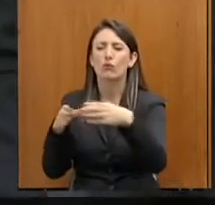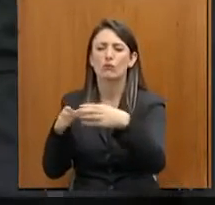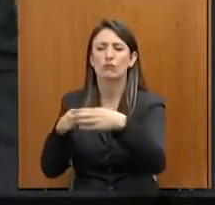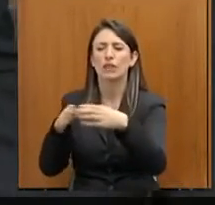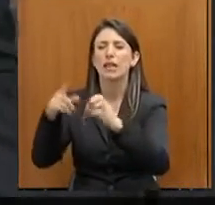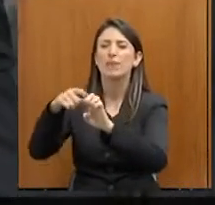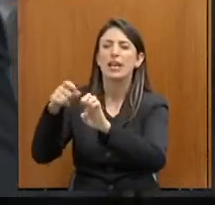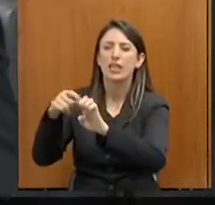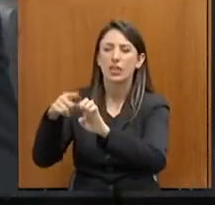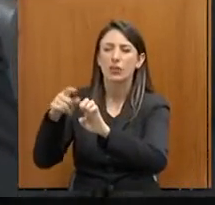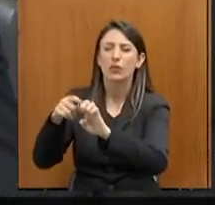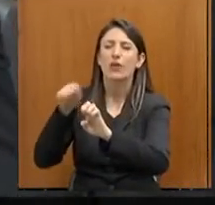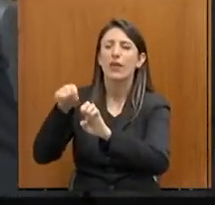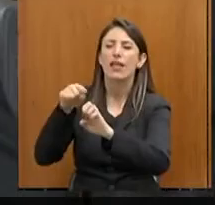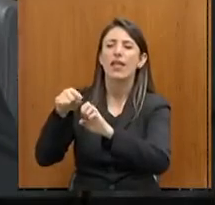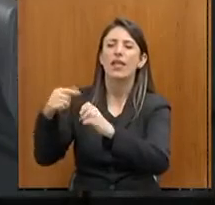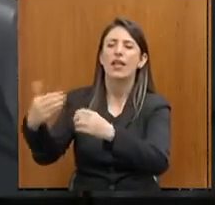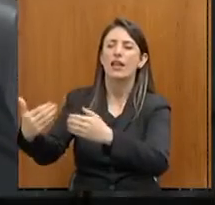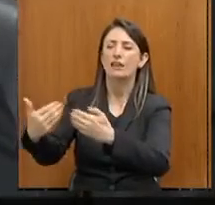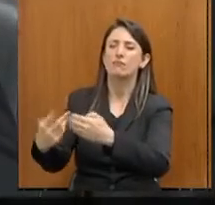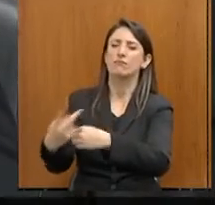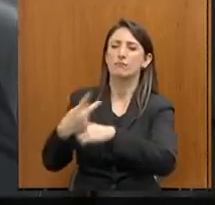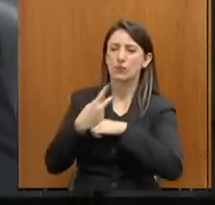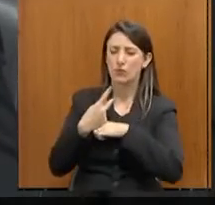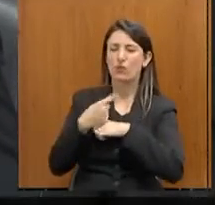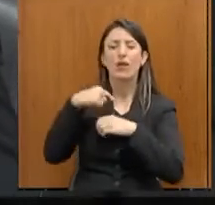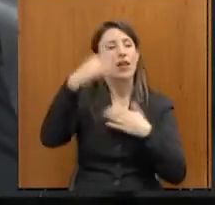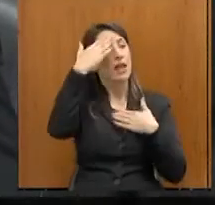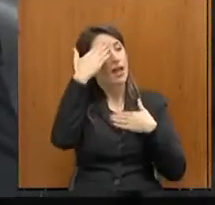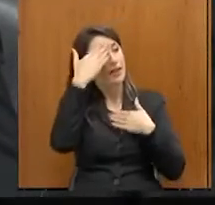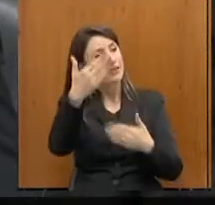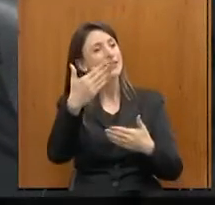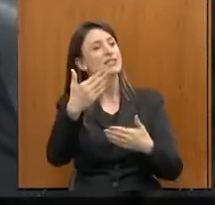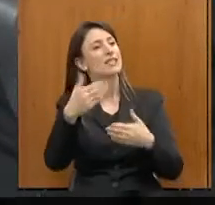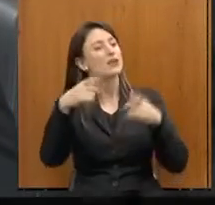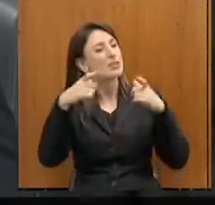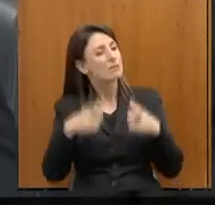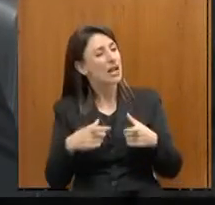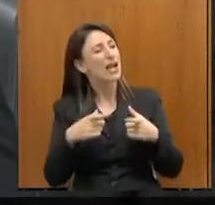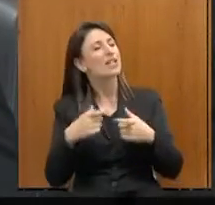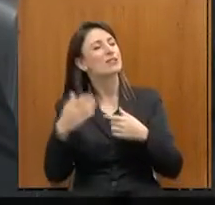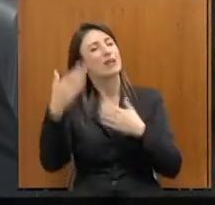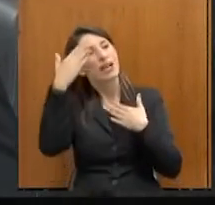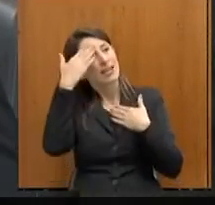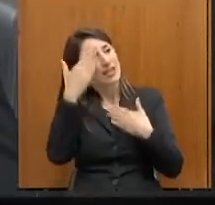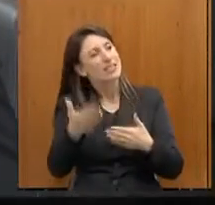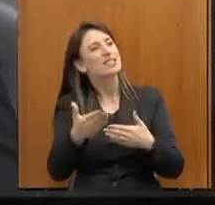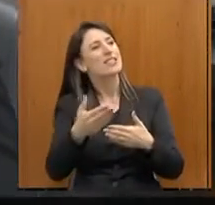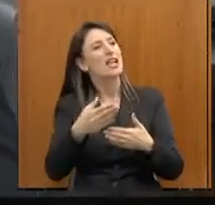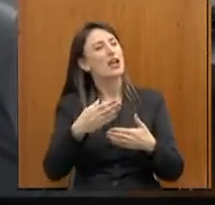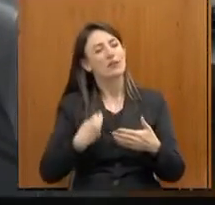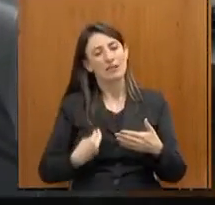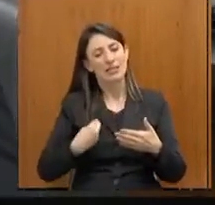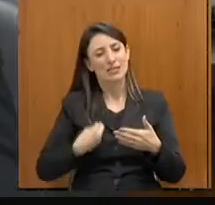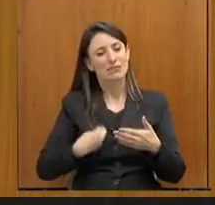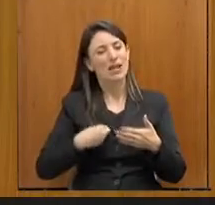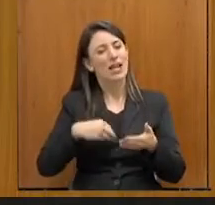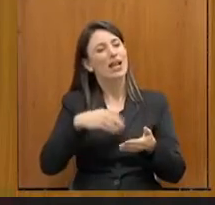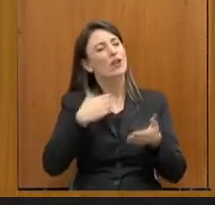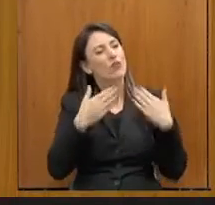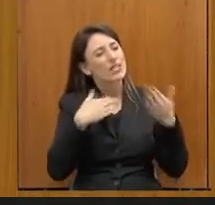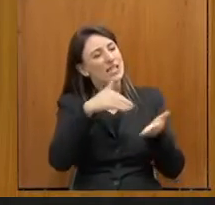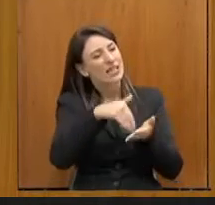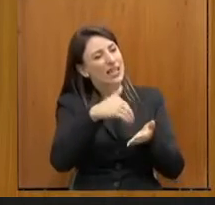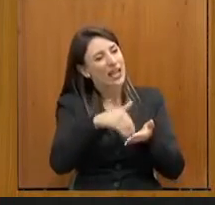agradecendo pelo espaço de estar ali na secretaria conversando eu disse quem paga o seu salário o meu salário só vocês